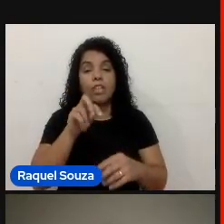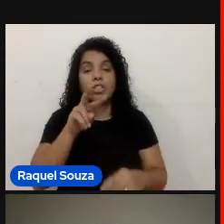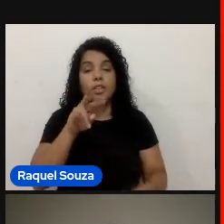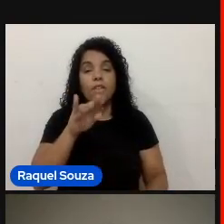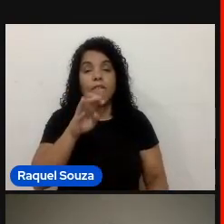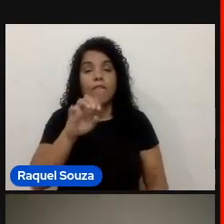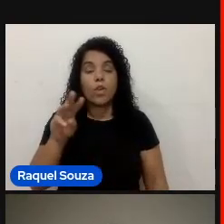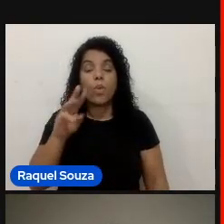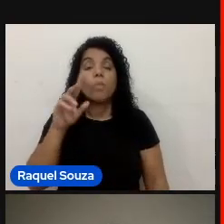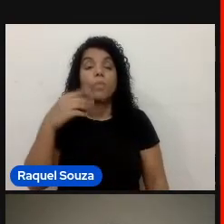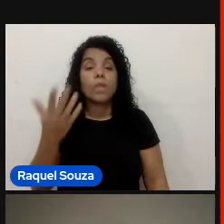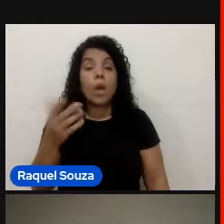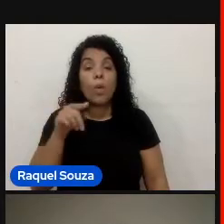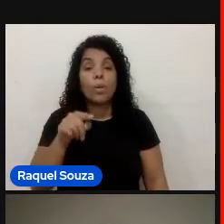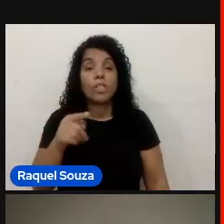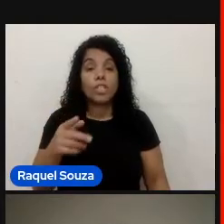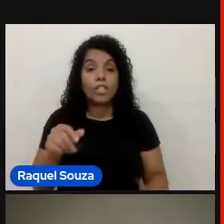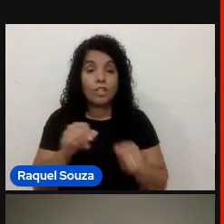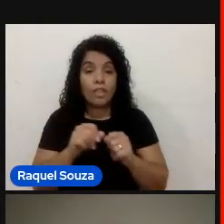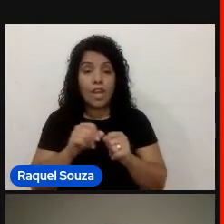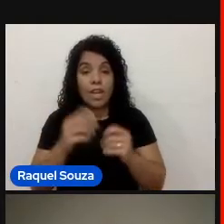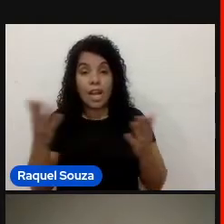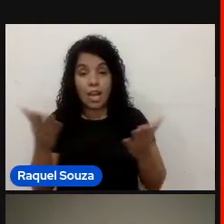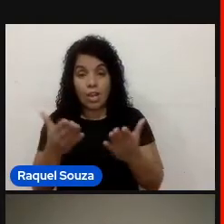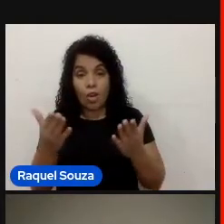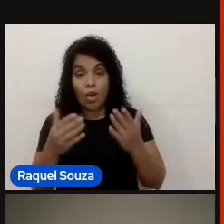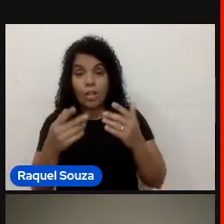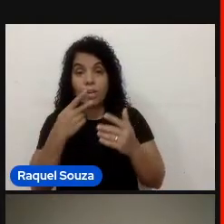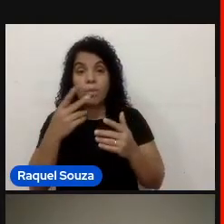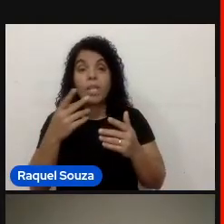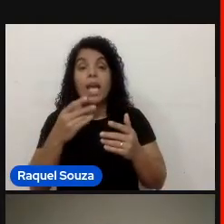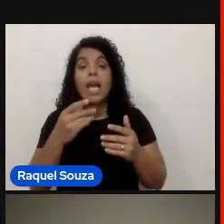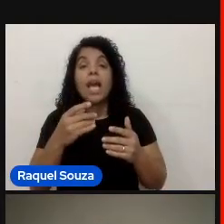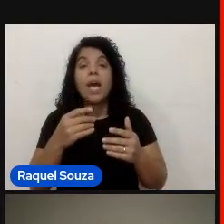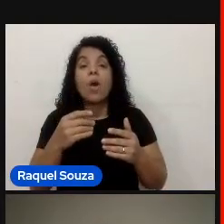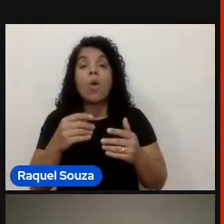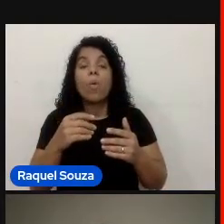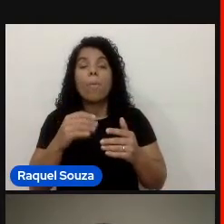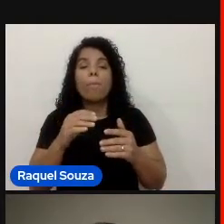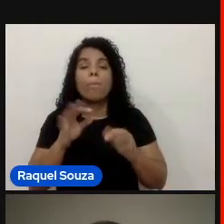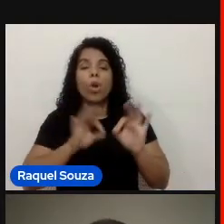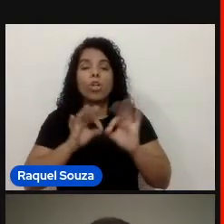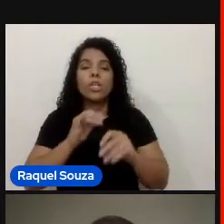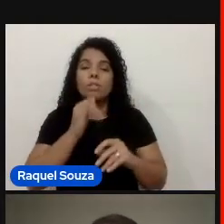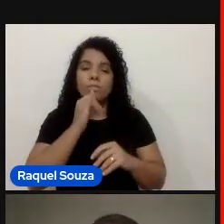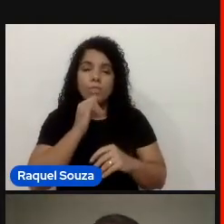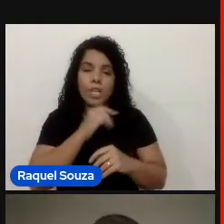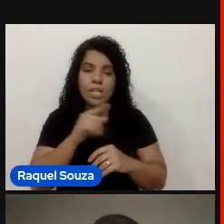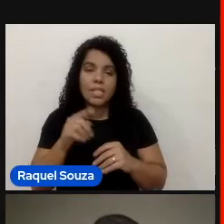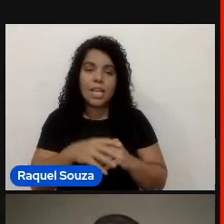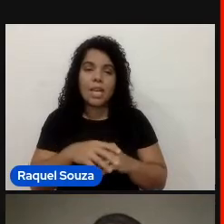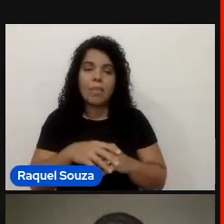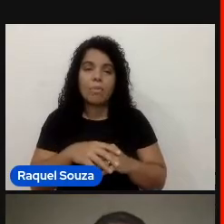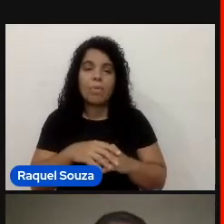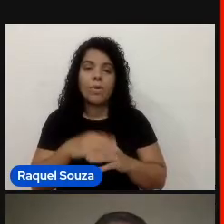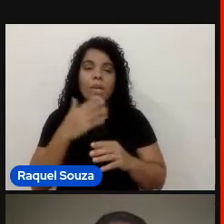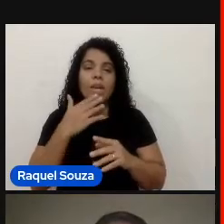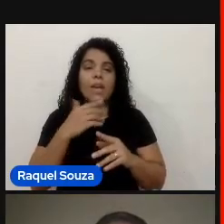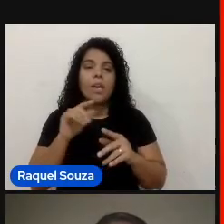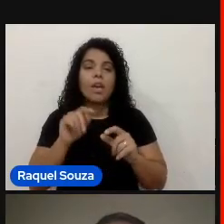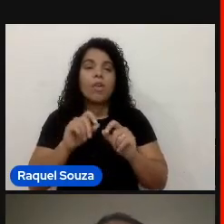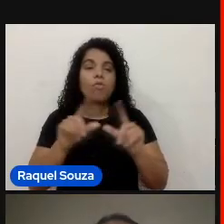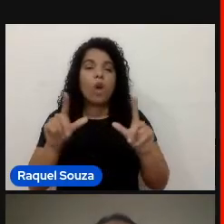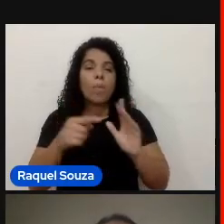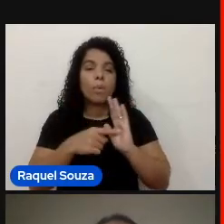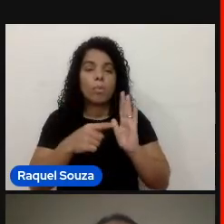a gente vai abordar um projeto de exemplo, que o link está aqui, eu vou abrir agora, vou mostrar o